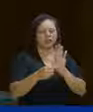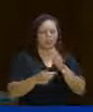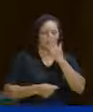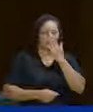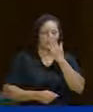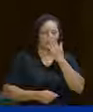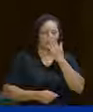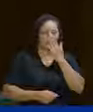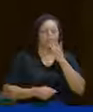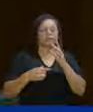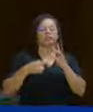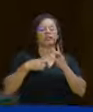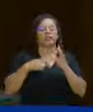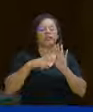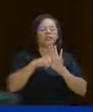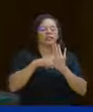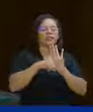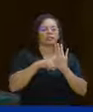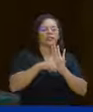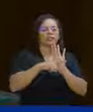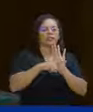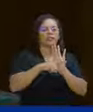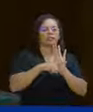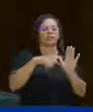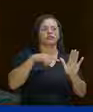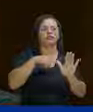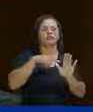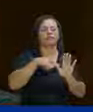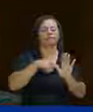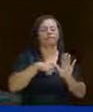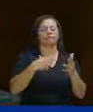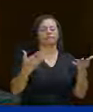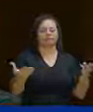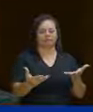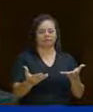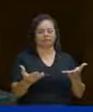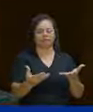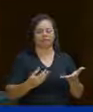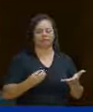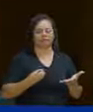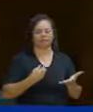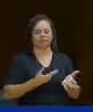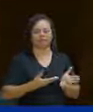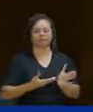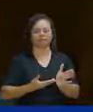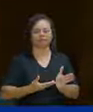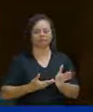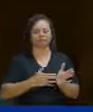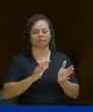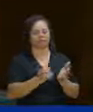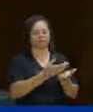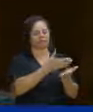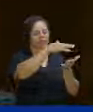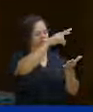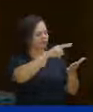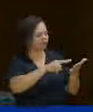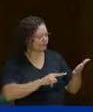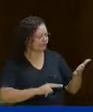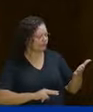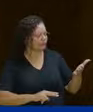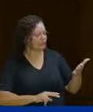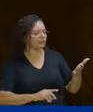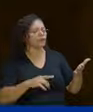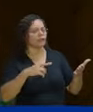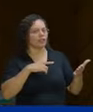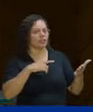razão pela qual o exame será realizado neste momento. Ao analisar os autos, verifica-se que